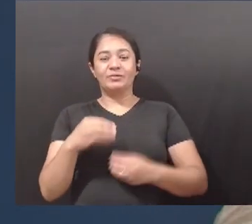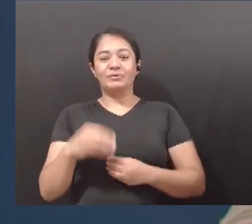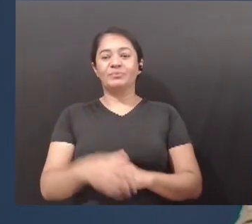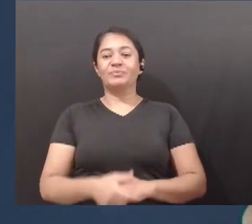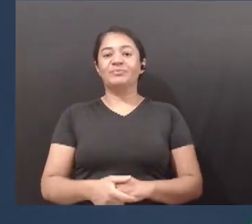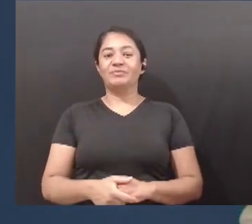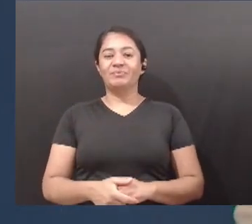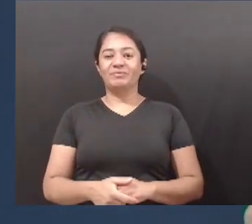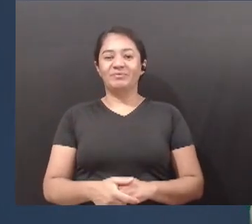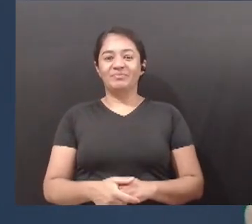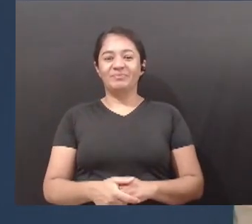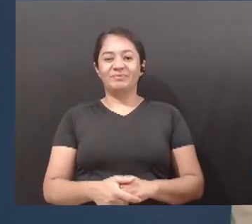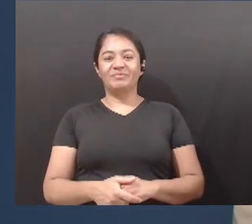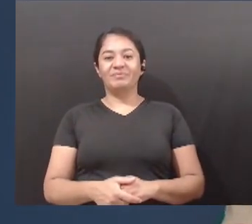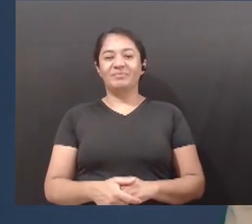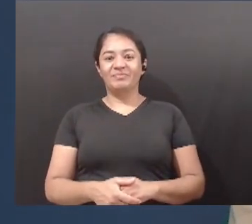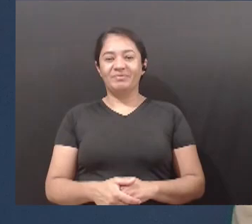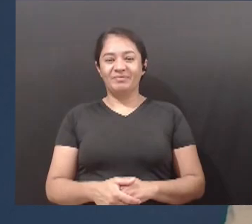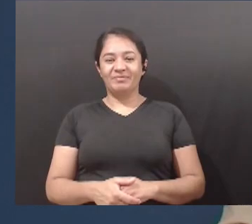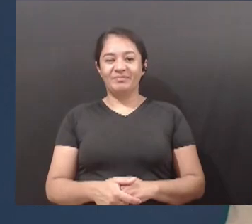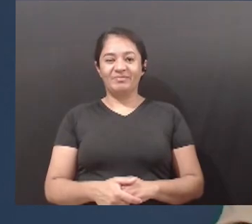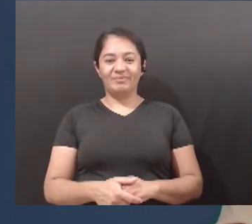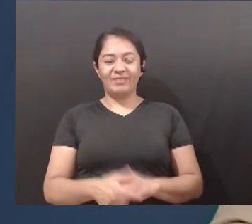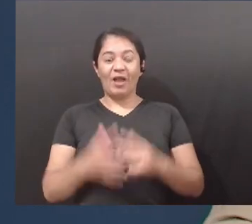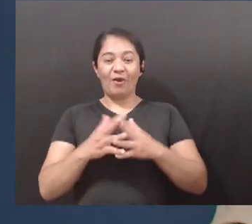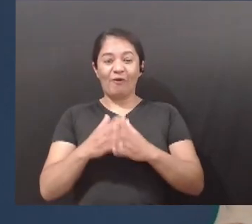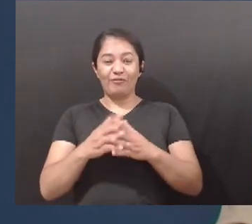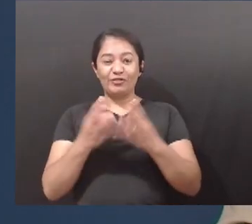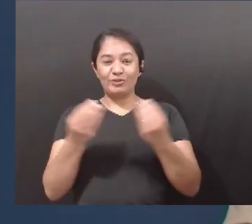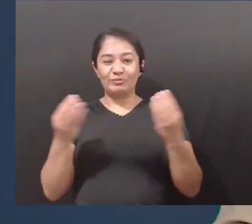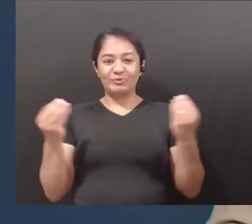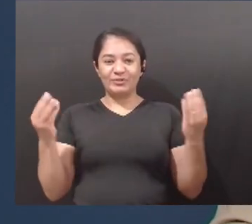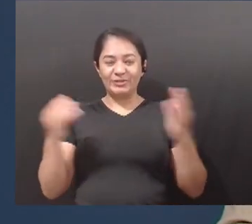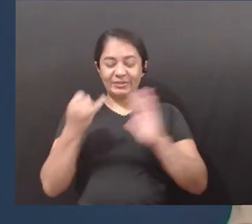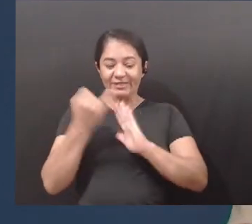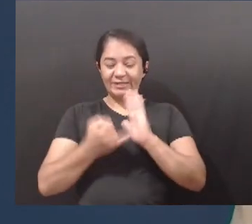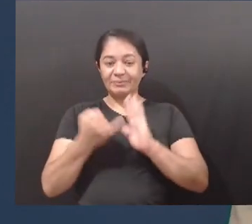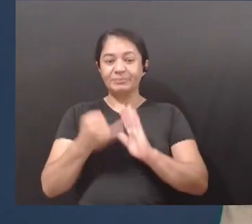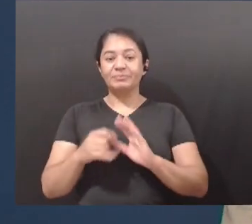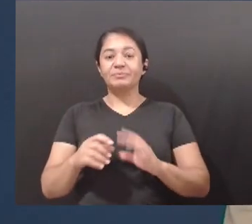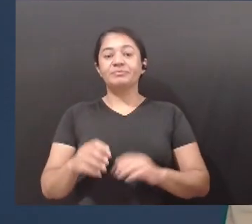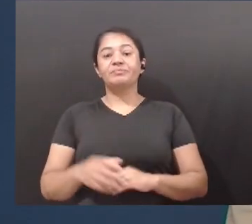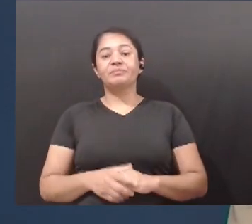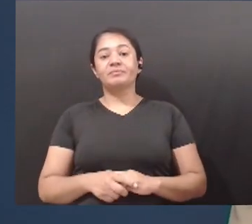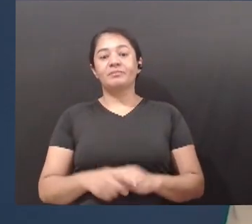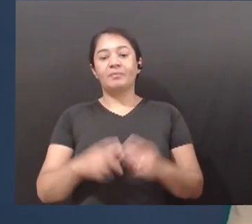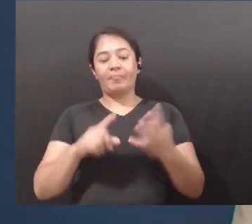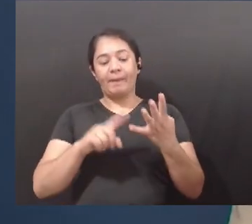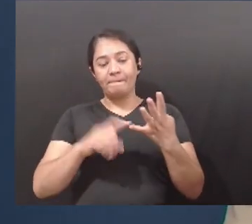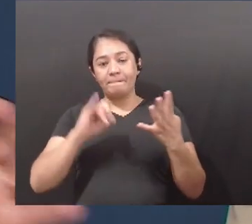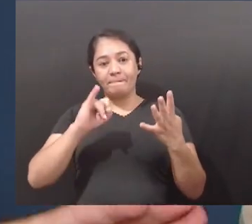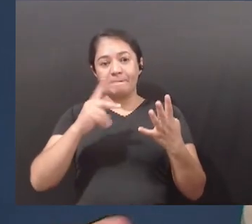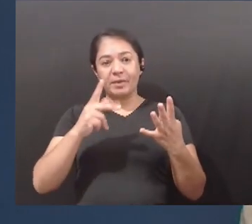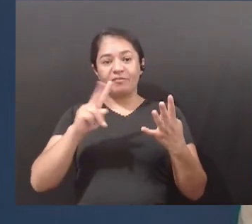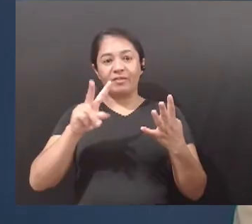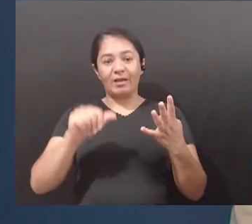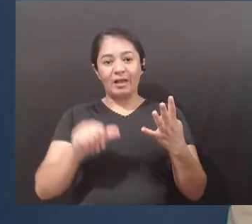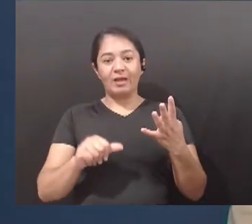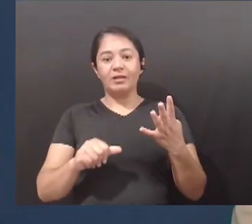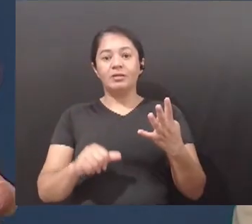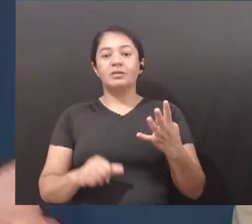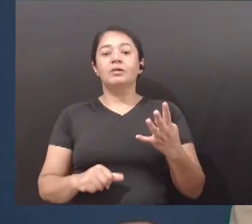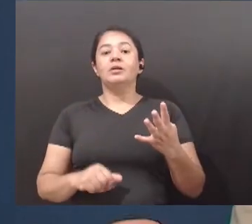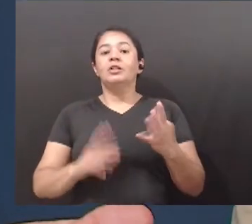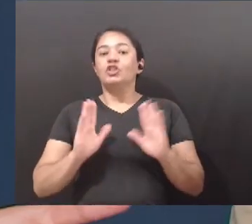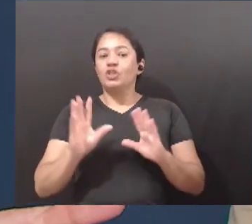IPVA e IPTU aí vem o IPCA também, que é de inflação, tudo. Mistura tudo. Então, IPVA, tem essa questão aqui no aluguel também já está incluso, então